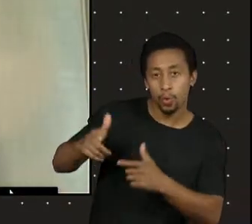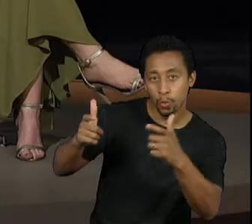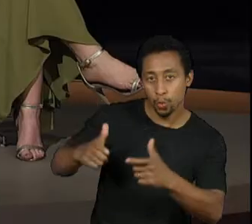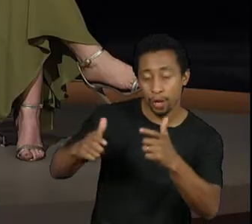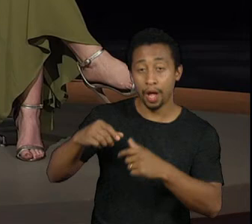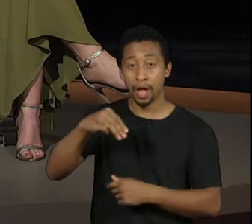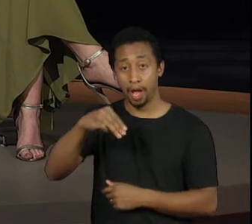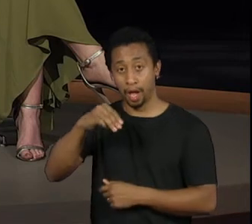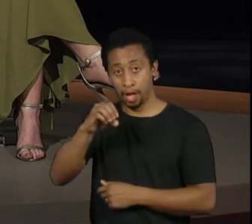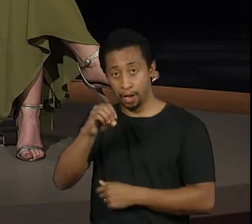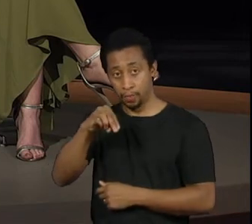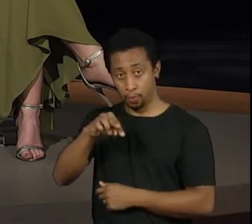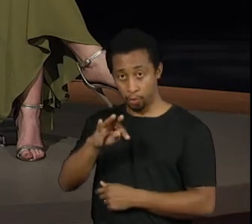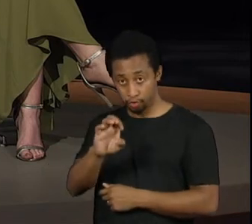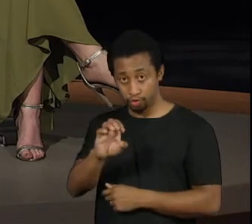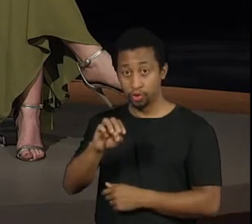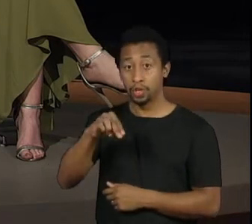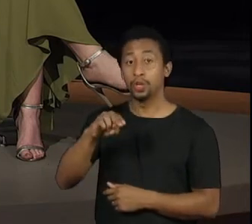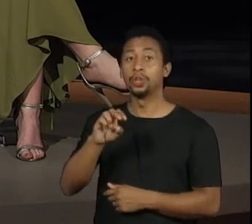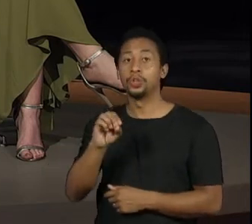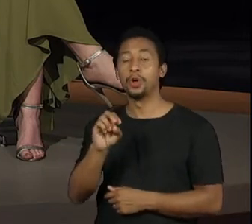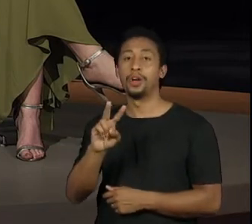boa, chamada